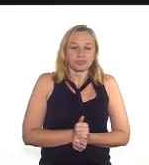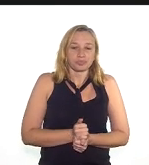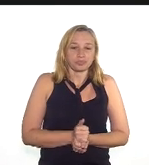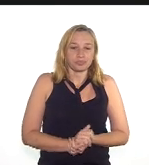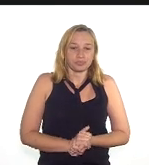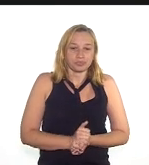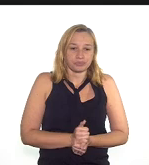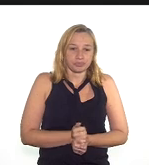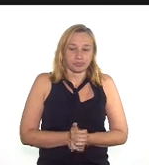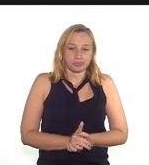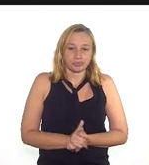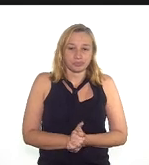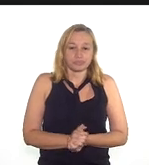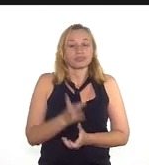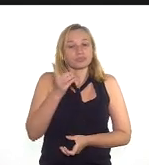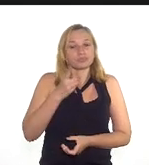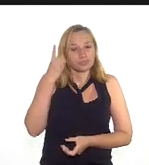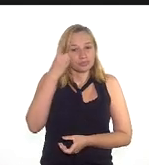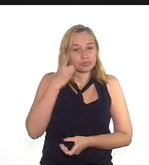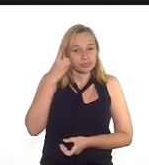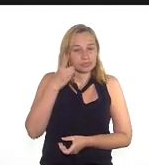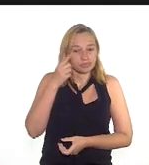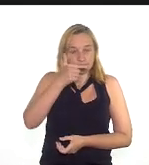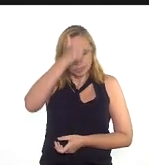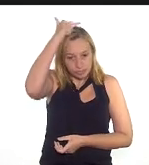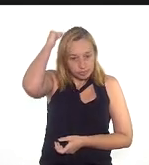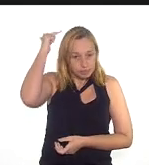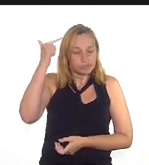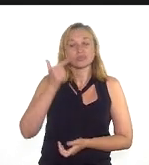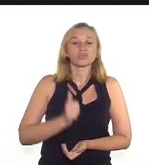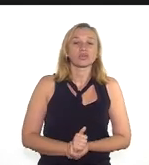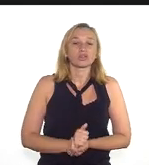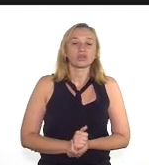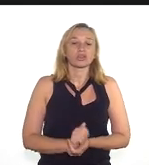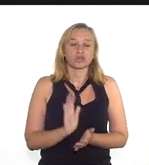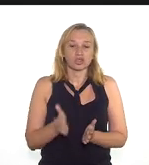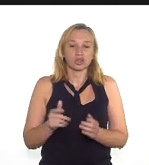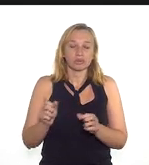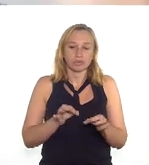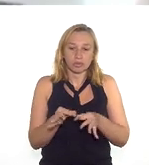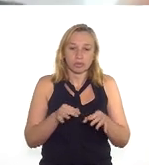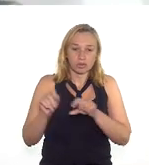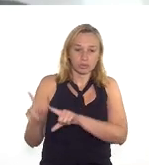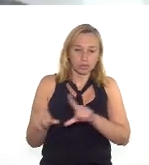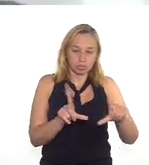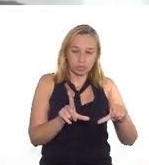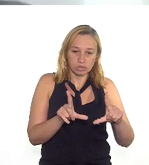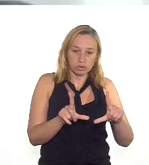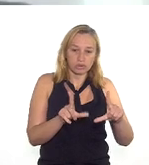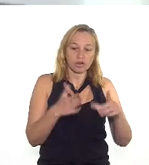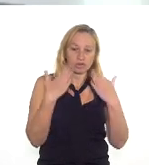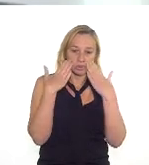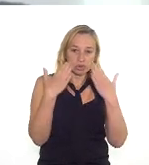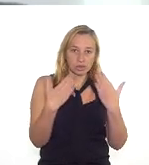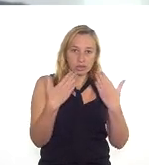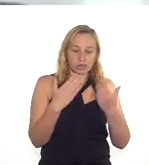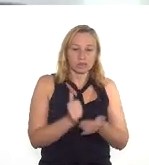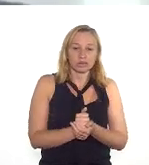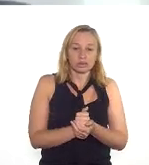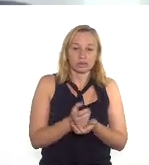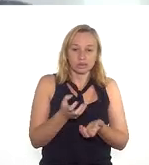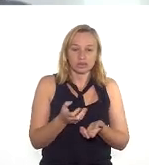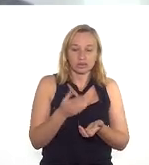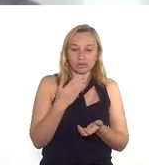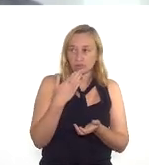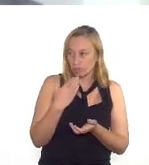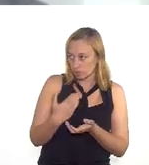Bom, deputado Luiz Paulo, demais, né? O Fortunato, ele já preparou uma apresentação, aí ele já vai apresentar, tentou fazer como o senhor